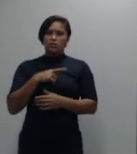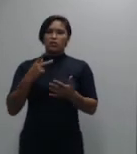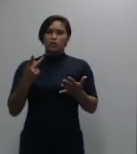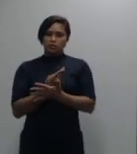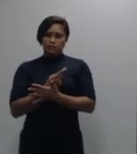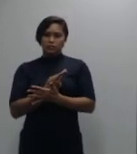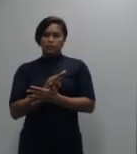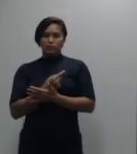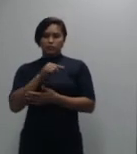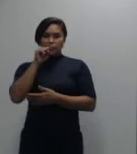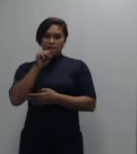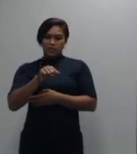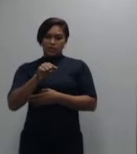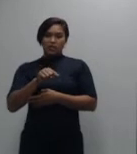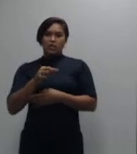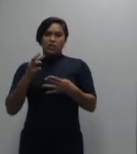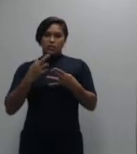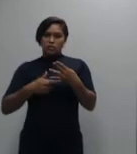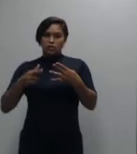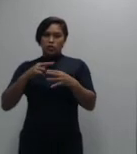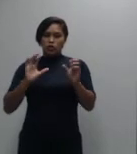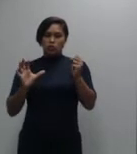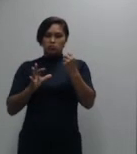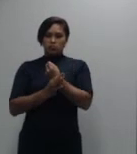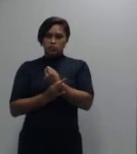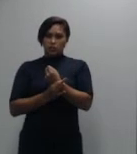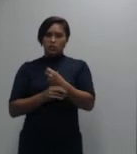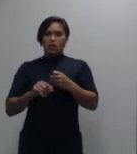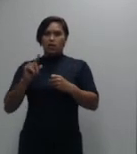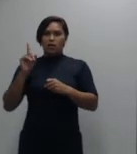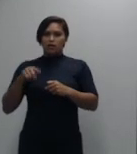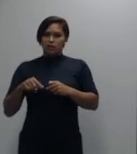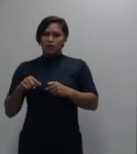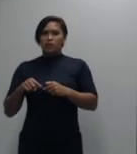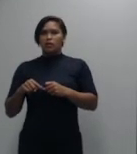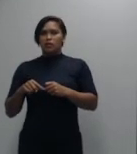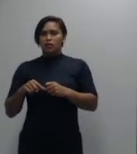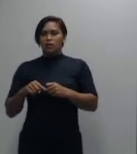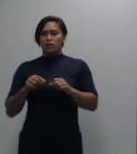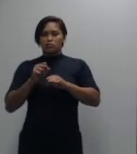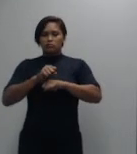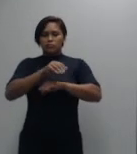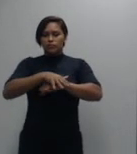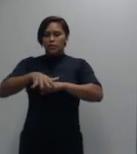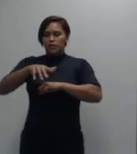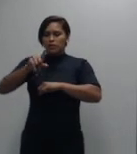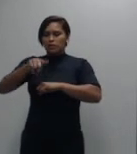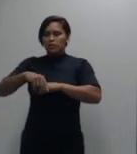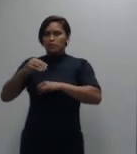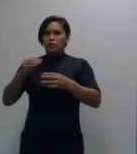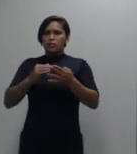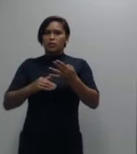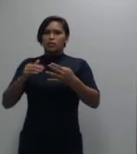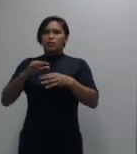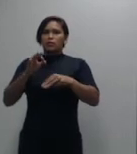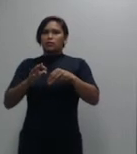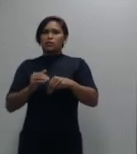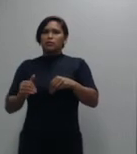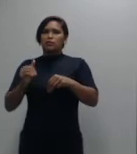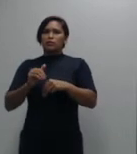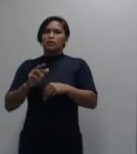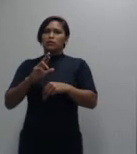esse recurso em mandado de segurança é é distribuído e cai para a ministra